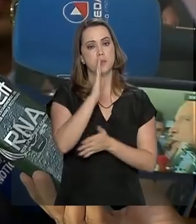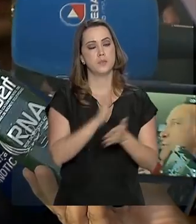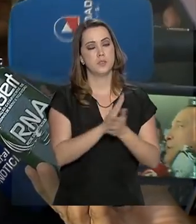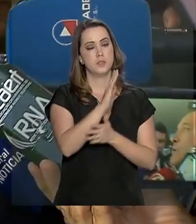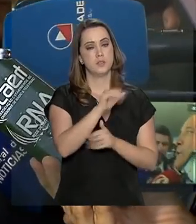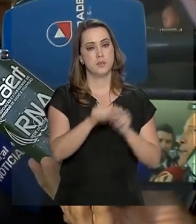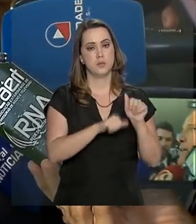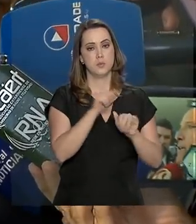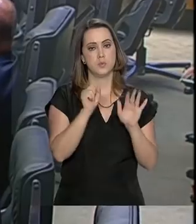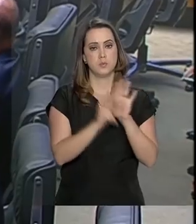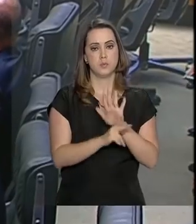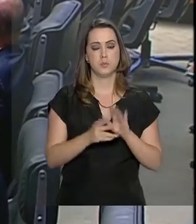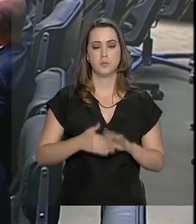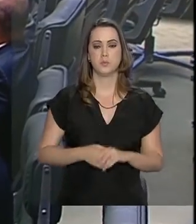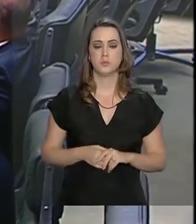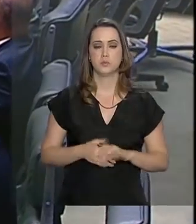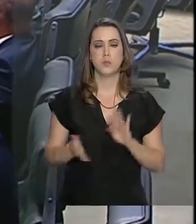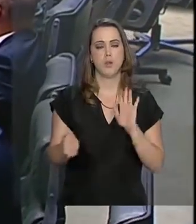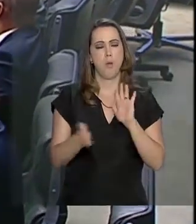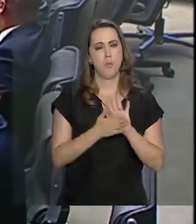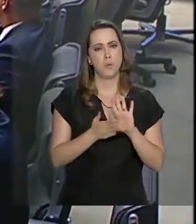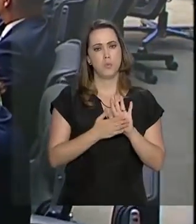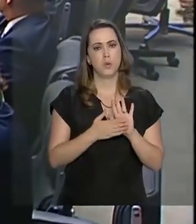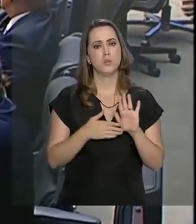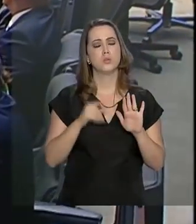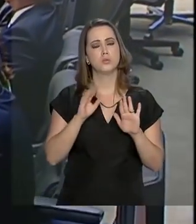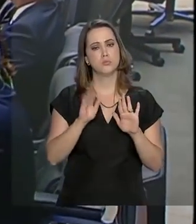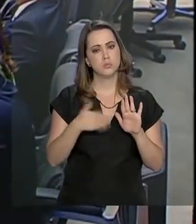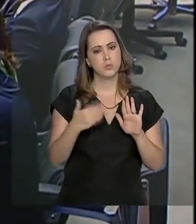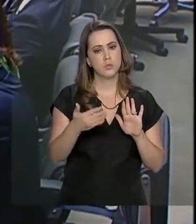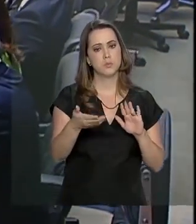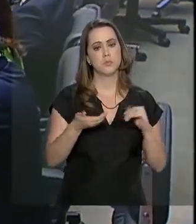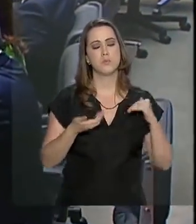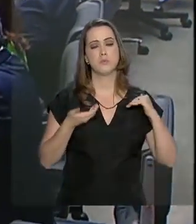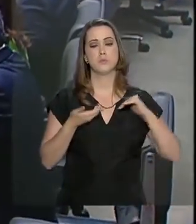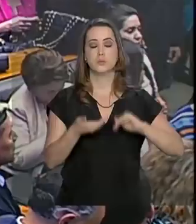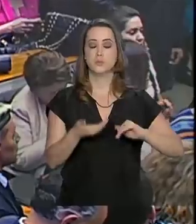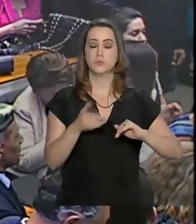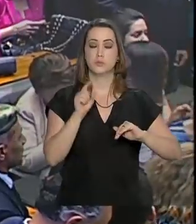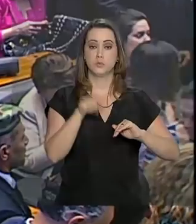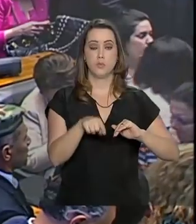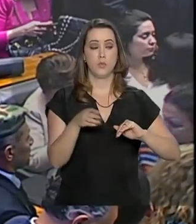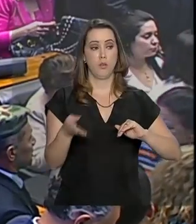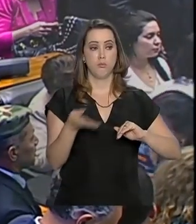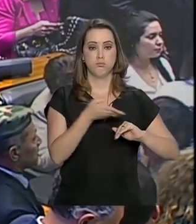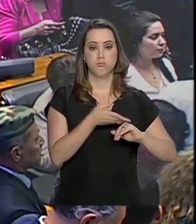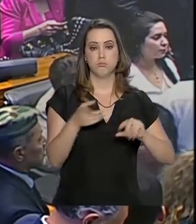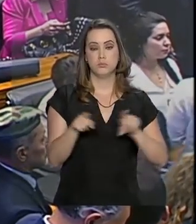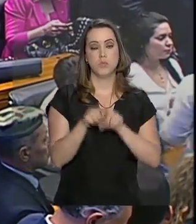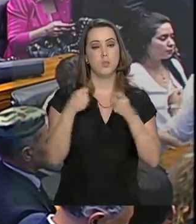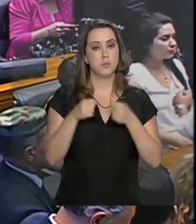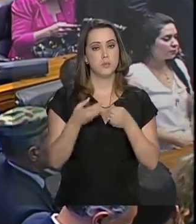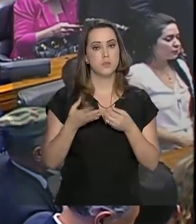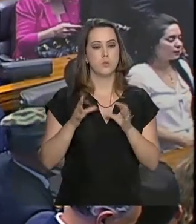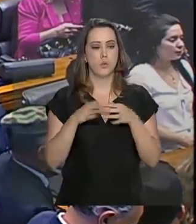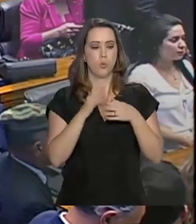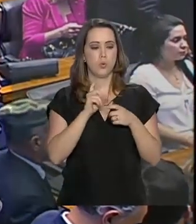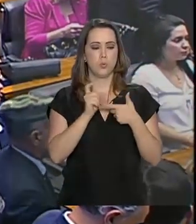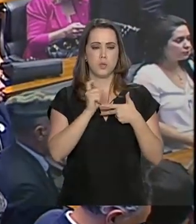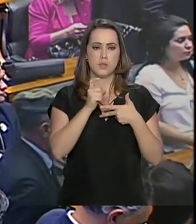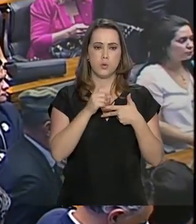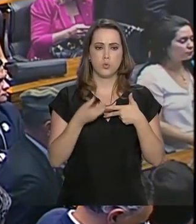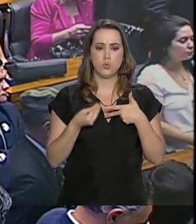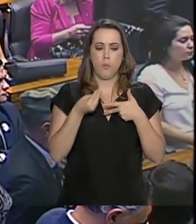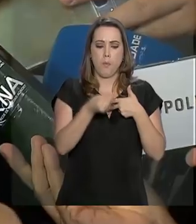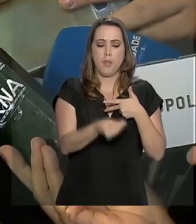reforma previdenciária. A proposta, que passará pela Câmara e Senado, deverá ser encaminhada pelo Executivo nas